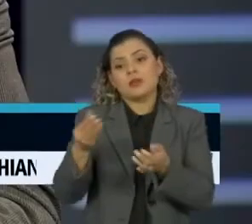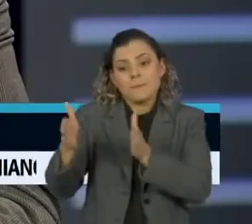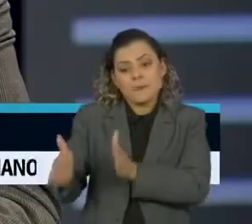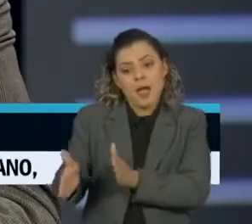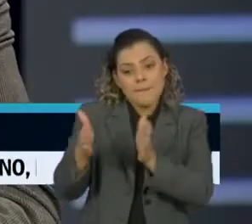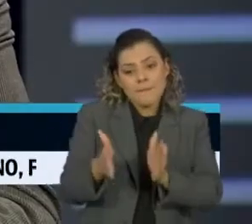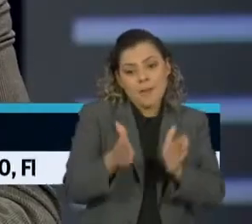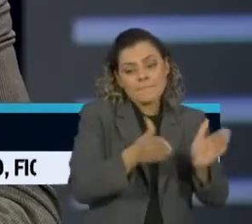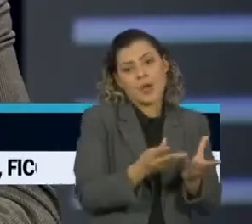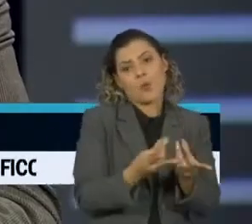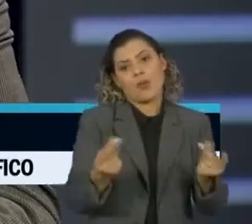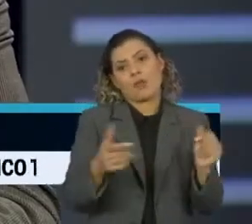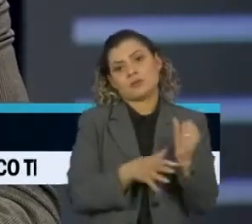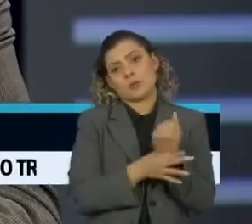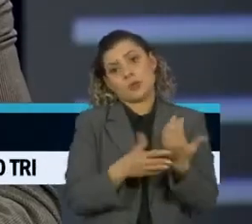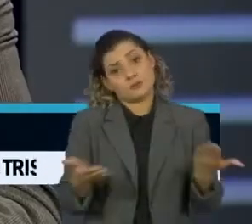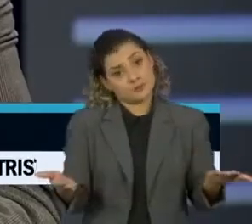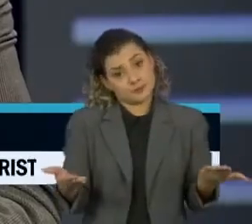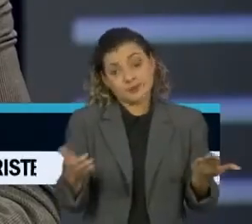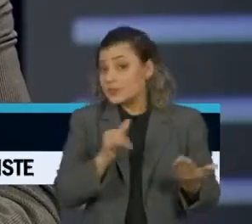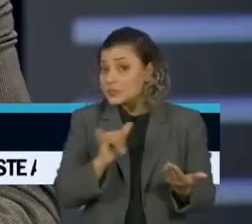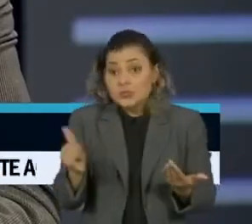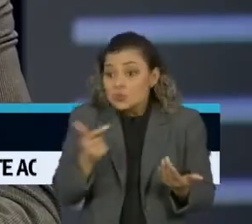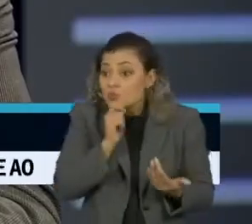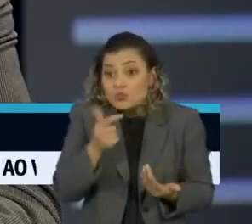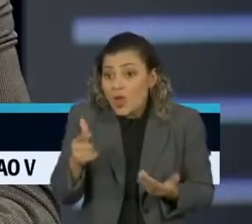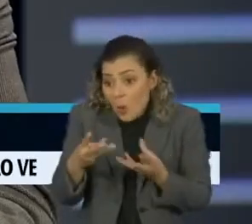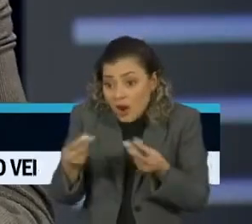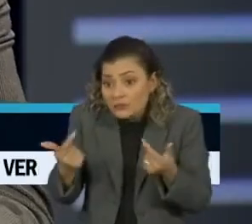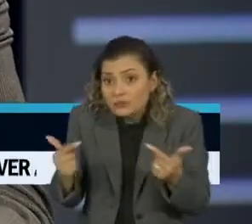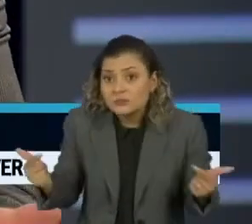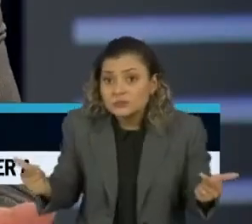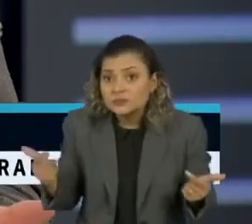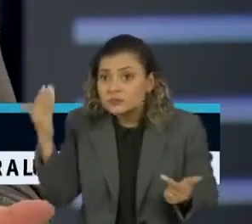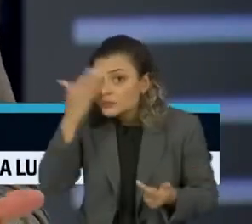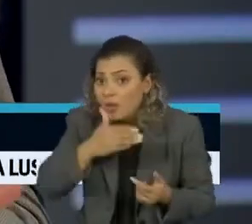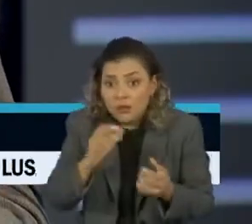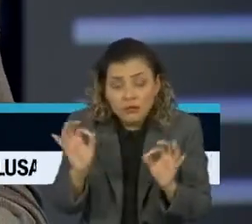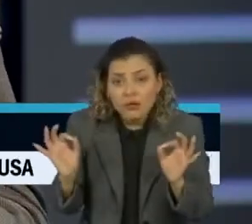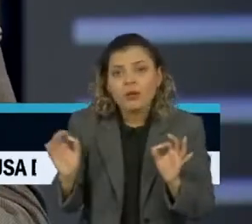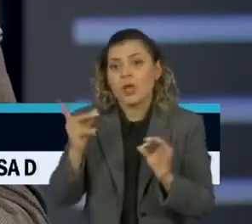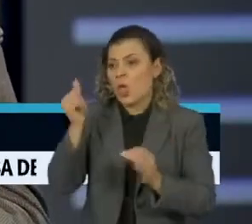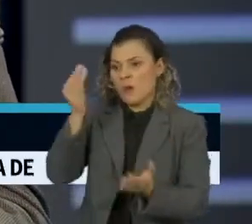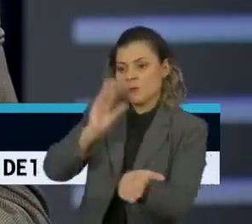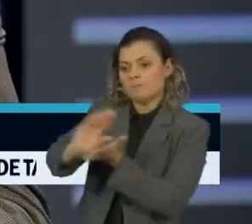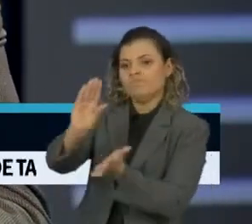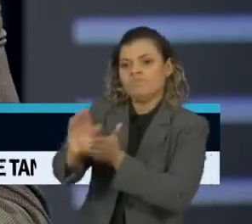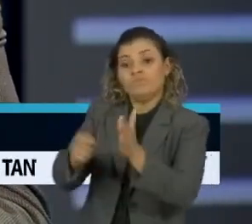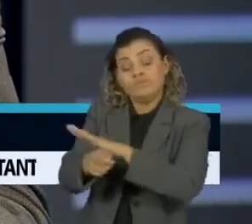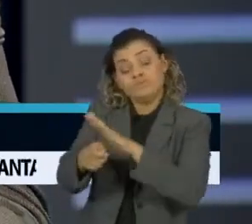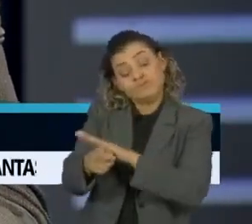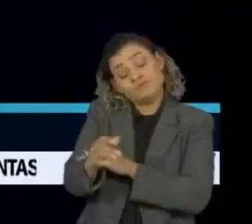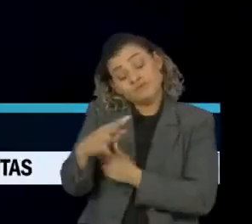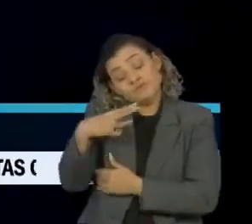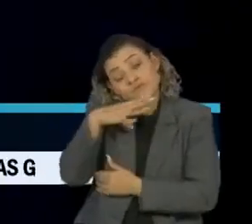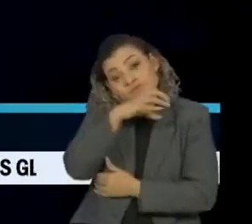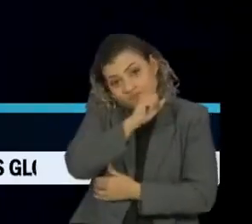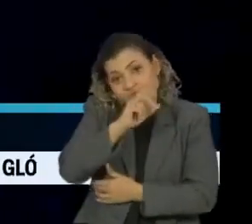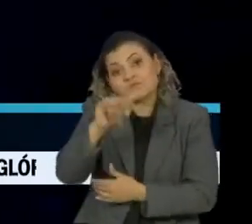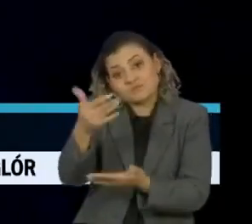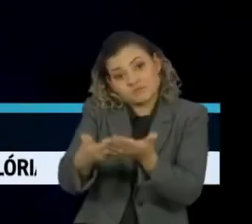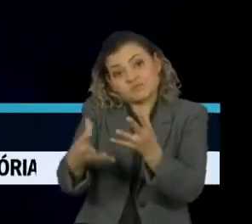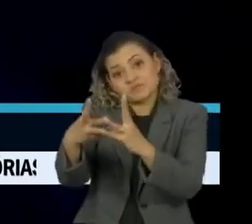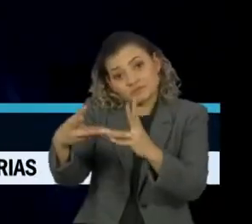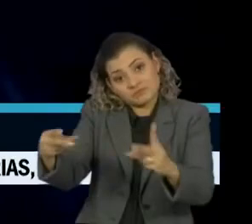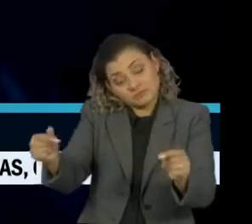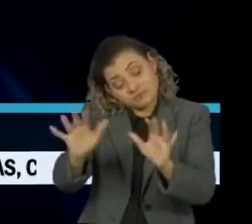de eficácia e de segurança. Se não mostrar eficácia, todo o investimento que foi feito, obviamente, será